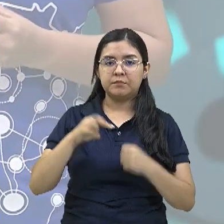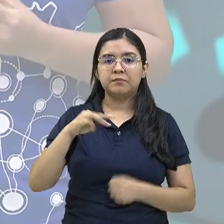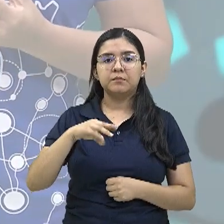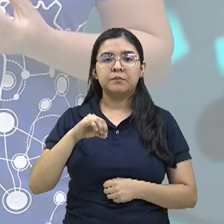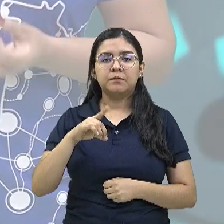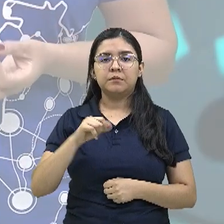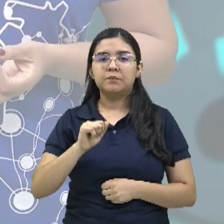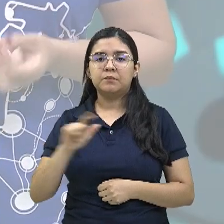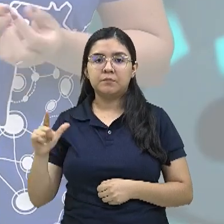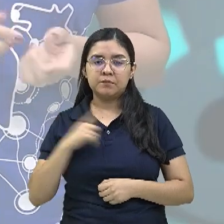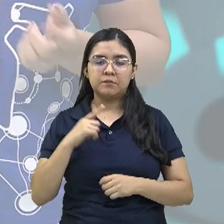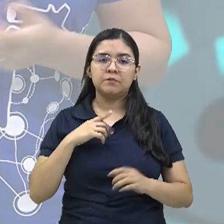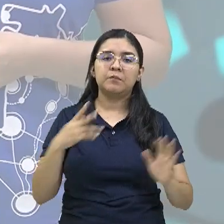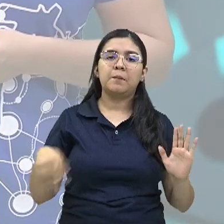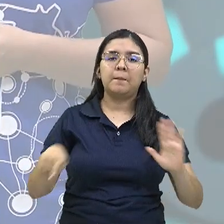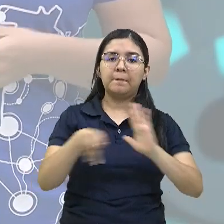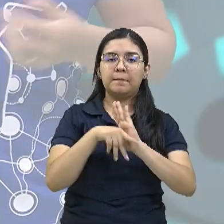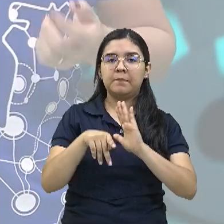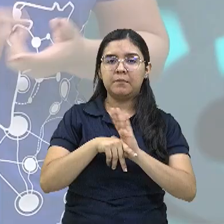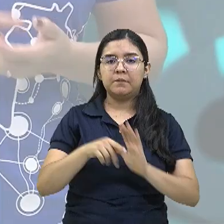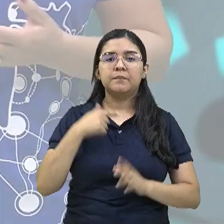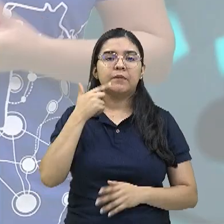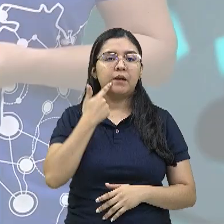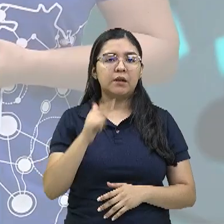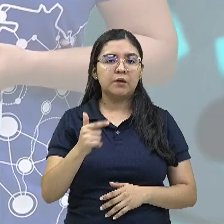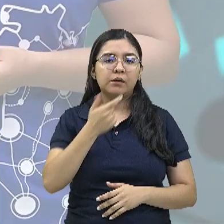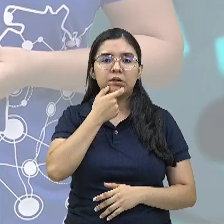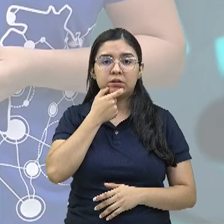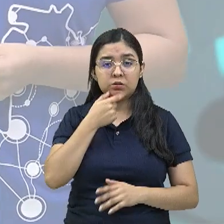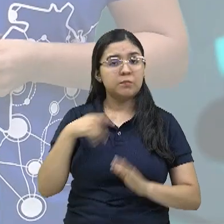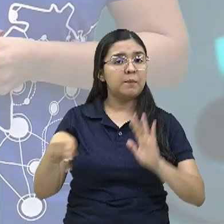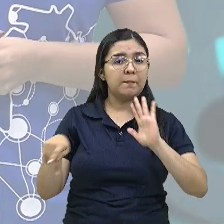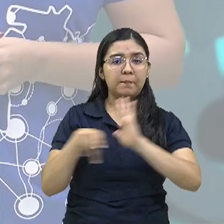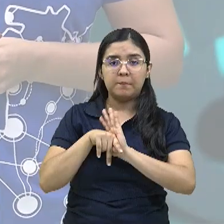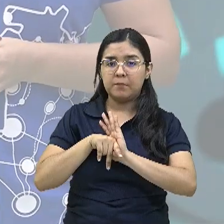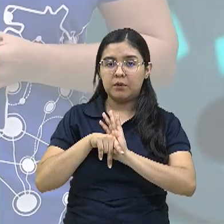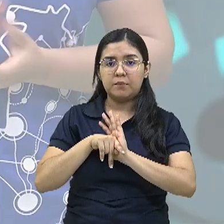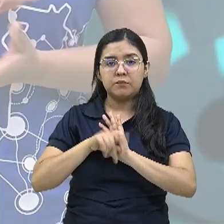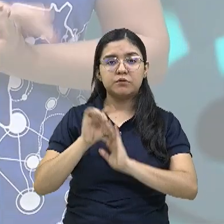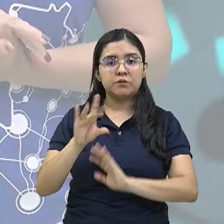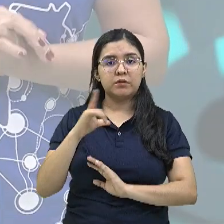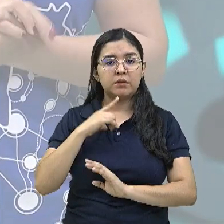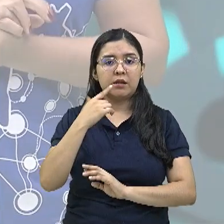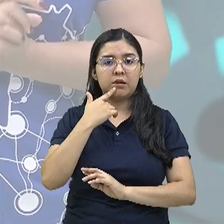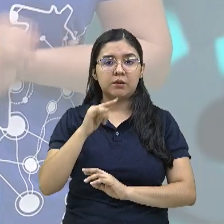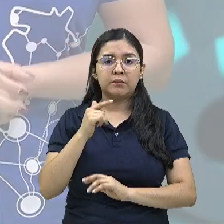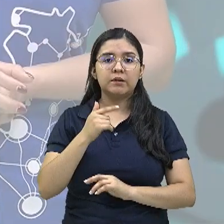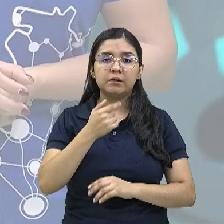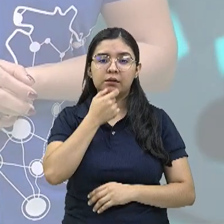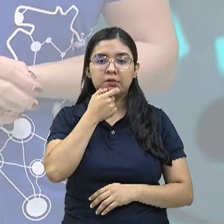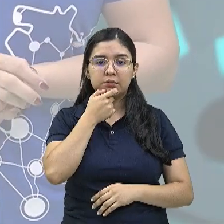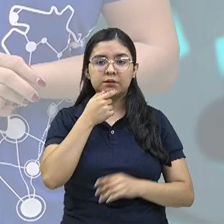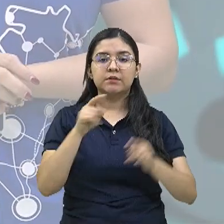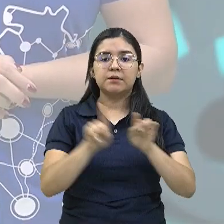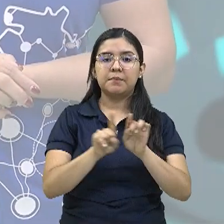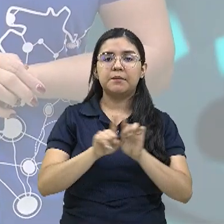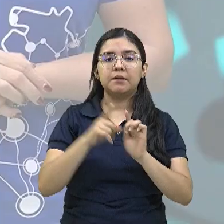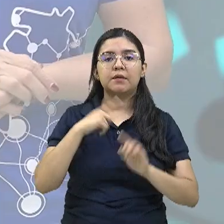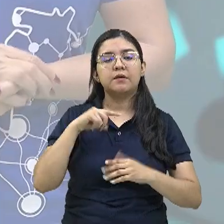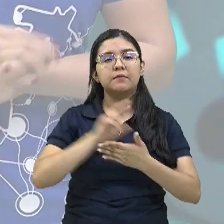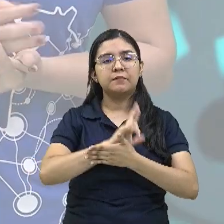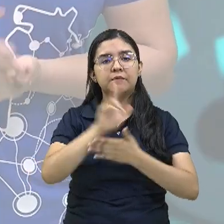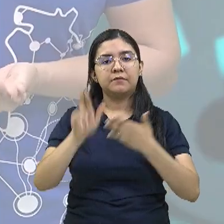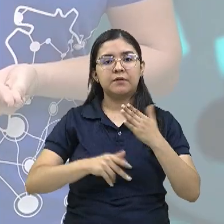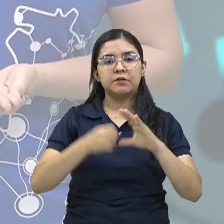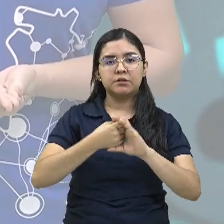são verbos típicos da língua inglesa, só tem na língua inglesa esses verbos. Eles têm várias